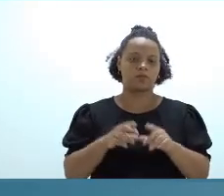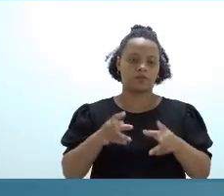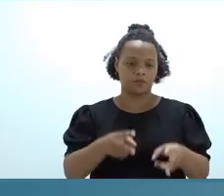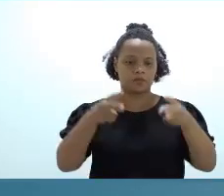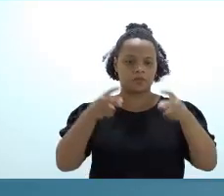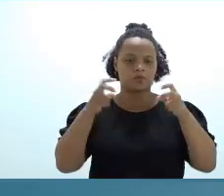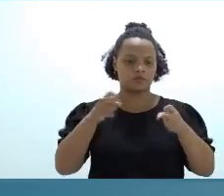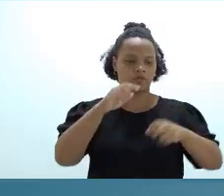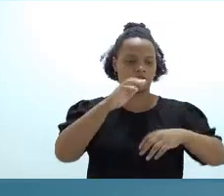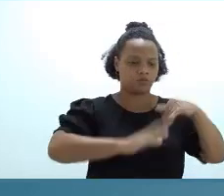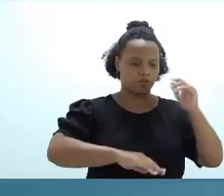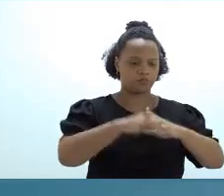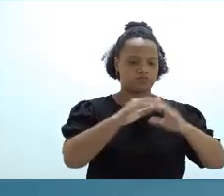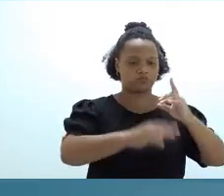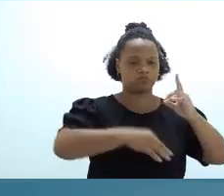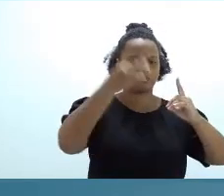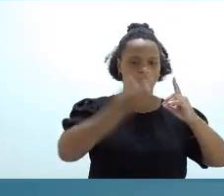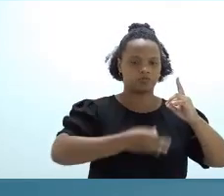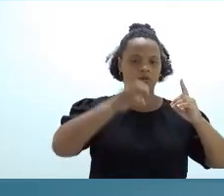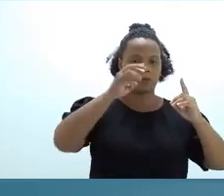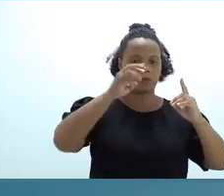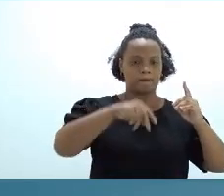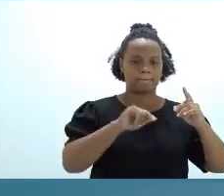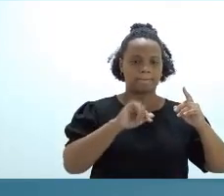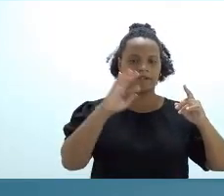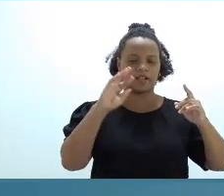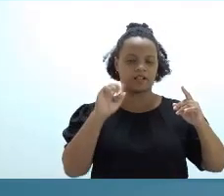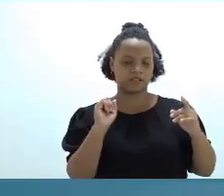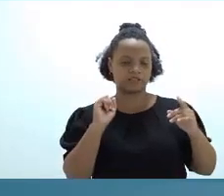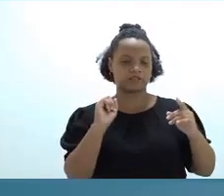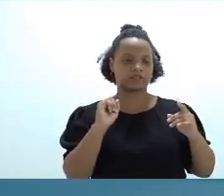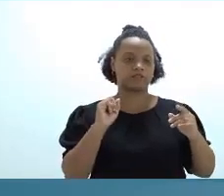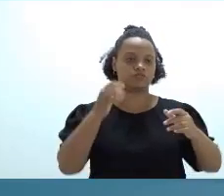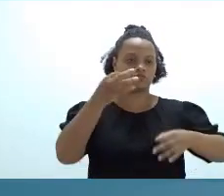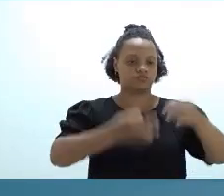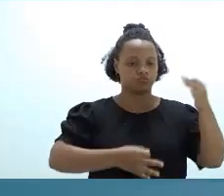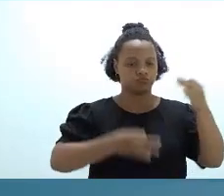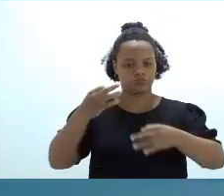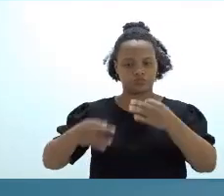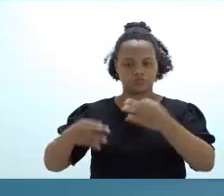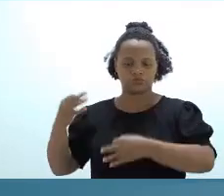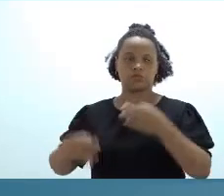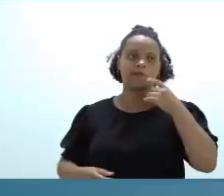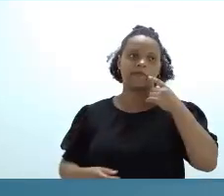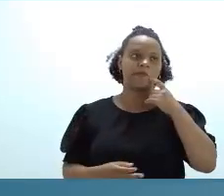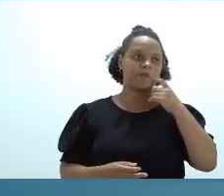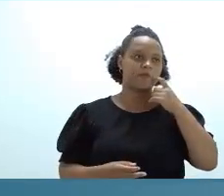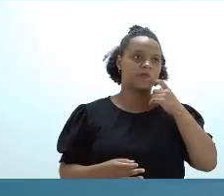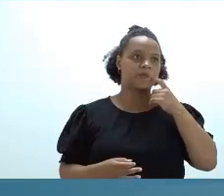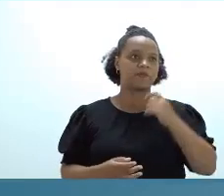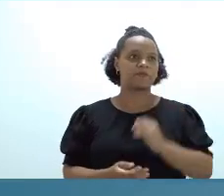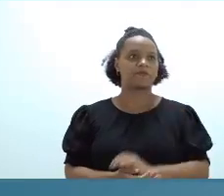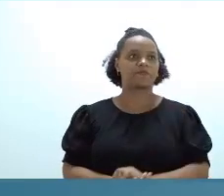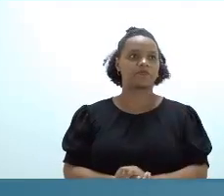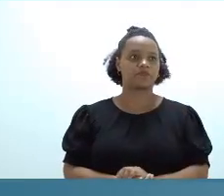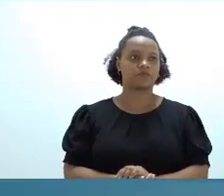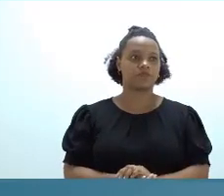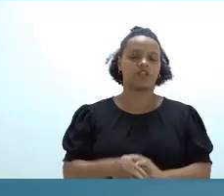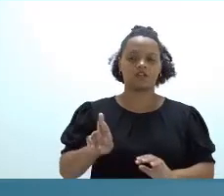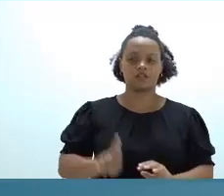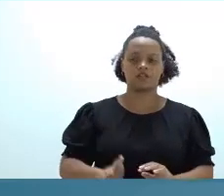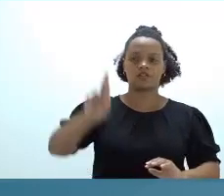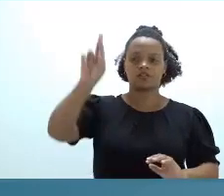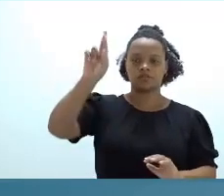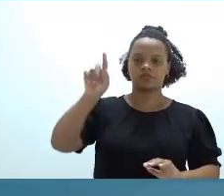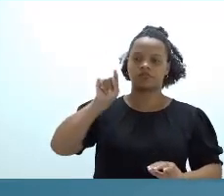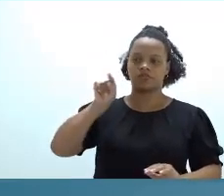de direito público, para o julgamento do agravo de instrumento, desde que a demanda proposta versa sobre responsabilidade civil da concessionária de